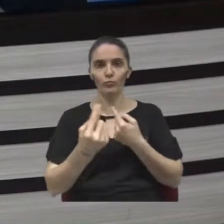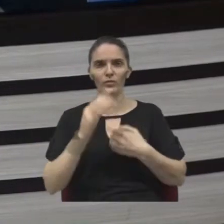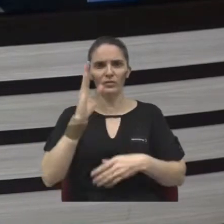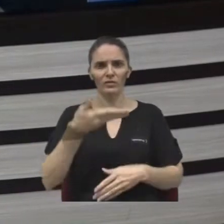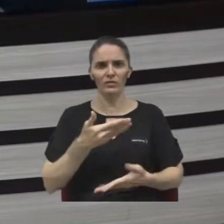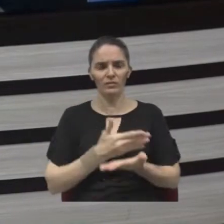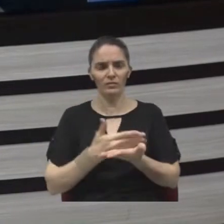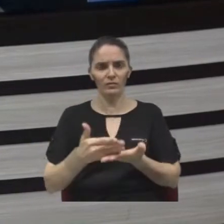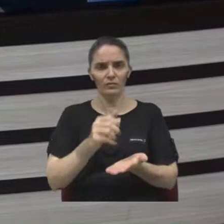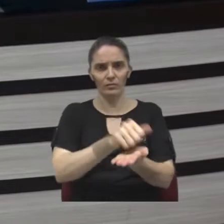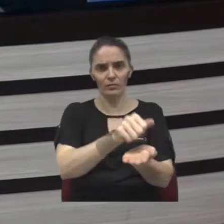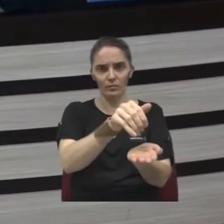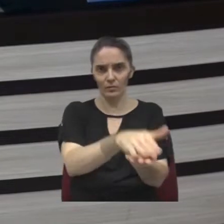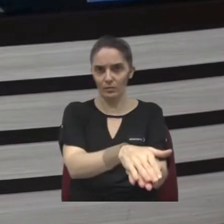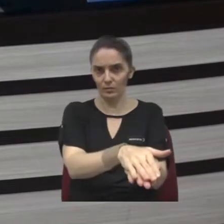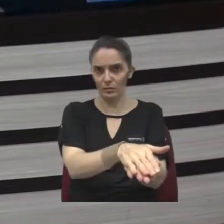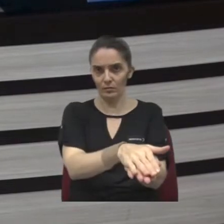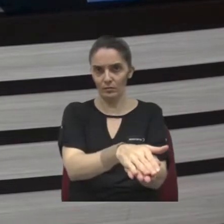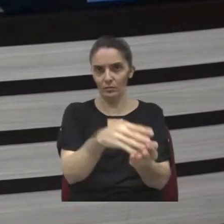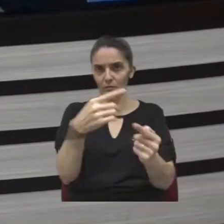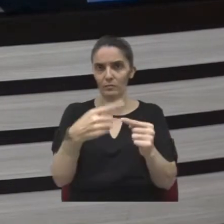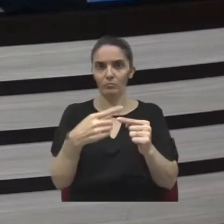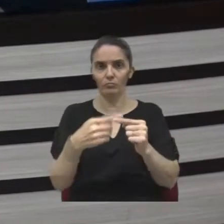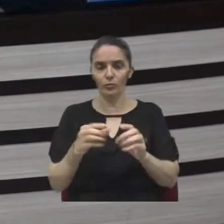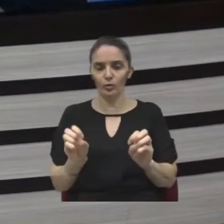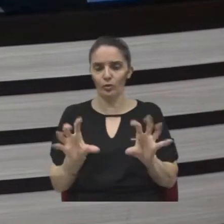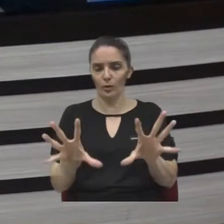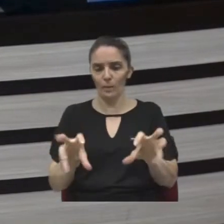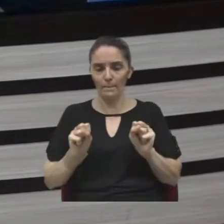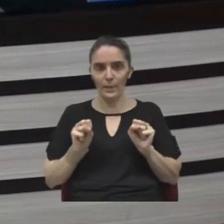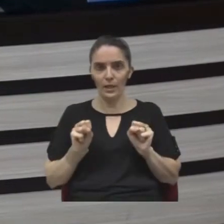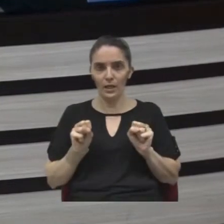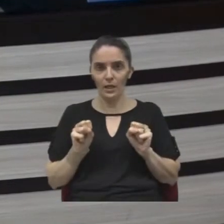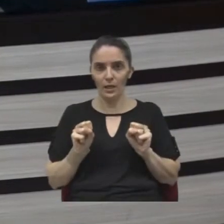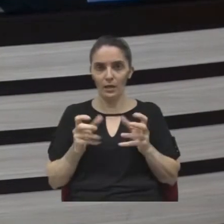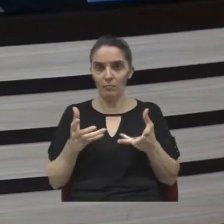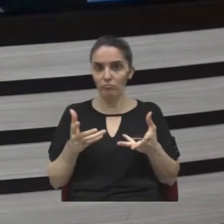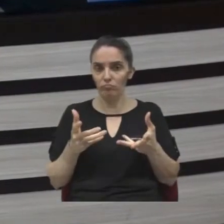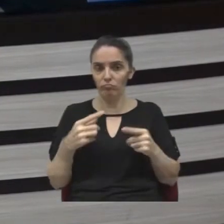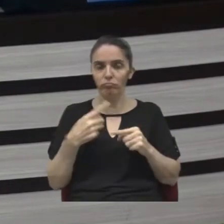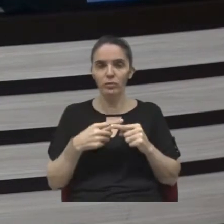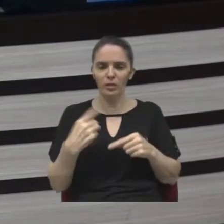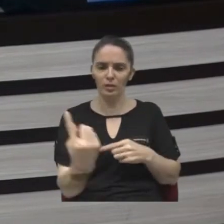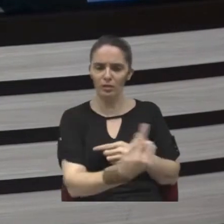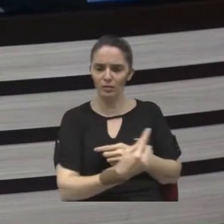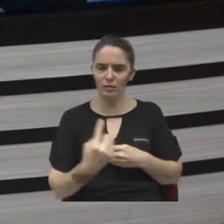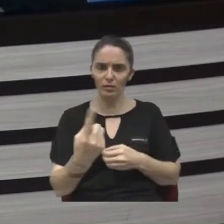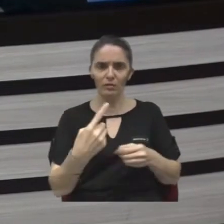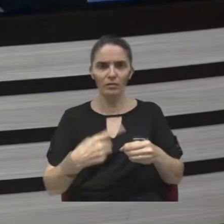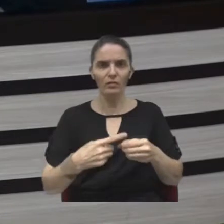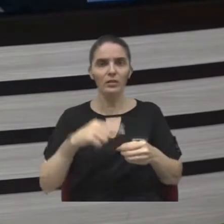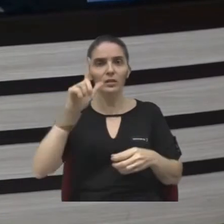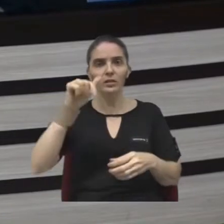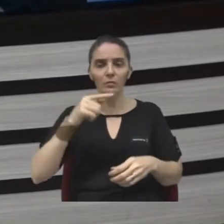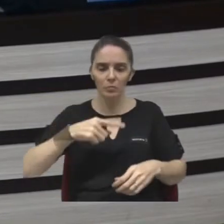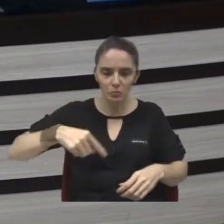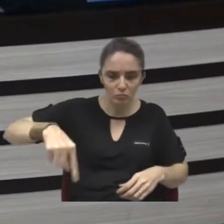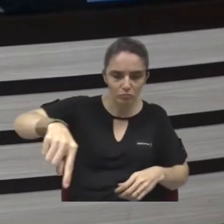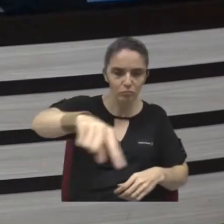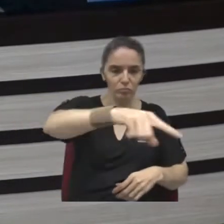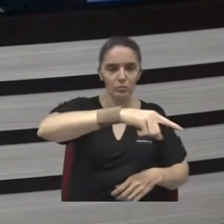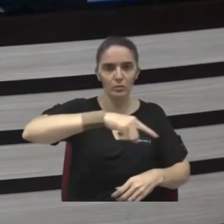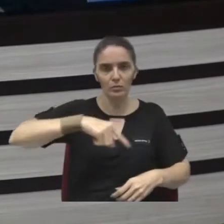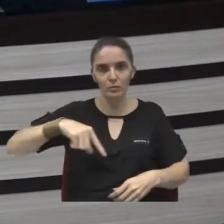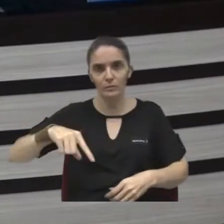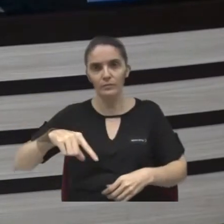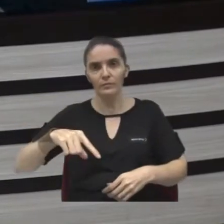pela falta de farol ligado, porque você está no anel viário da cidade. Você vai fazer aquela rotatória para entrar ali onde